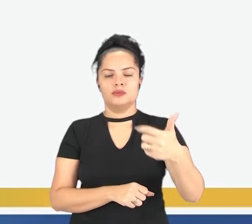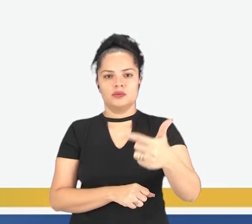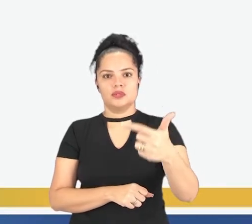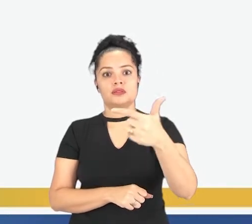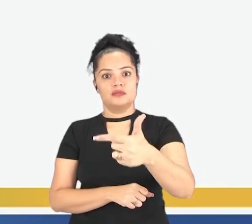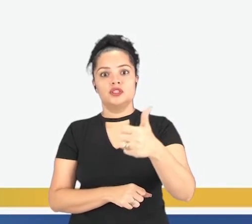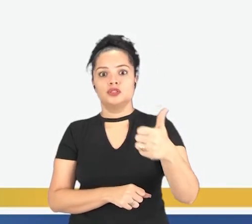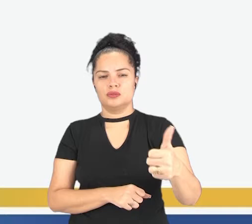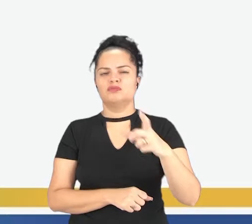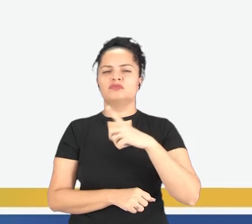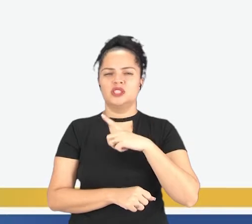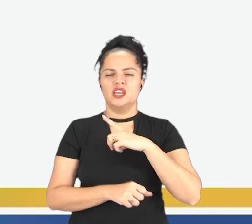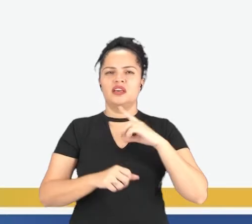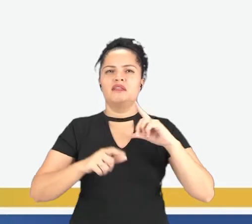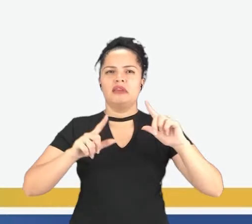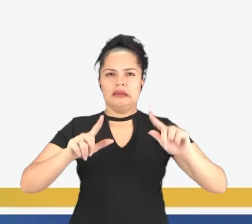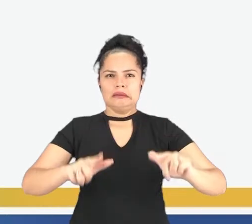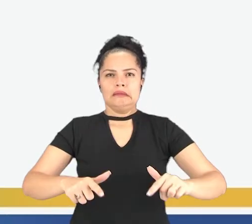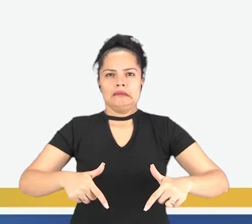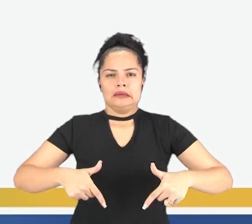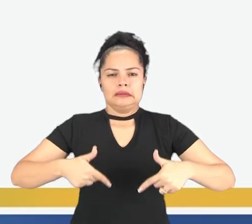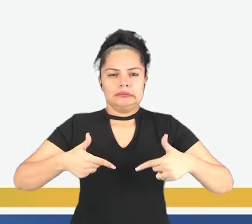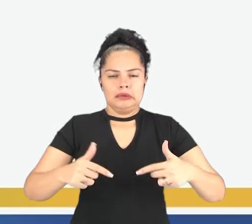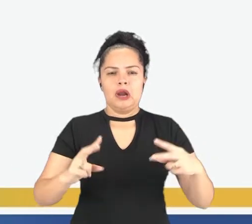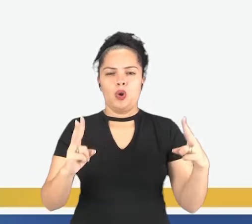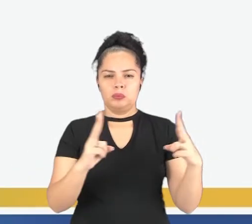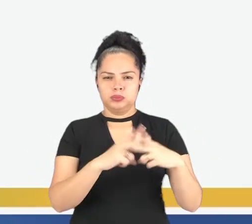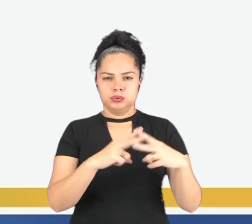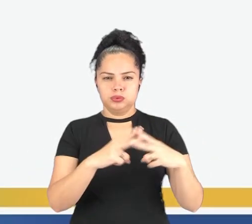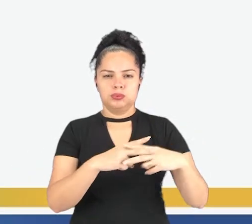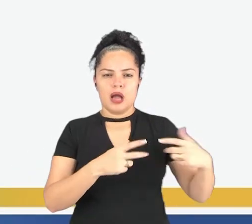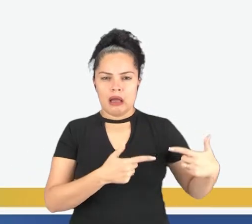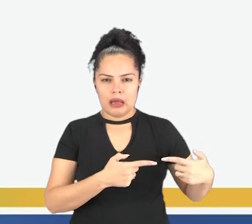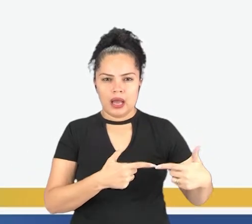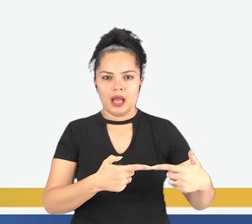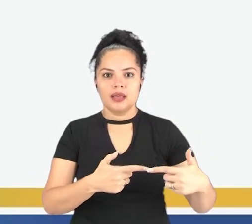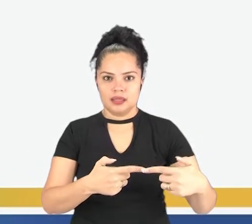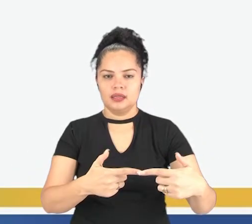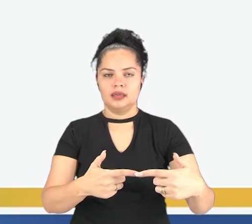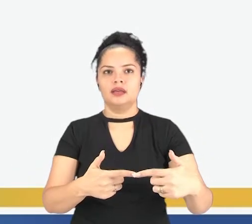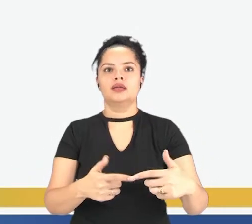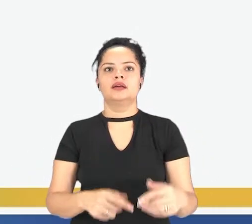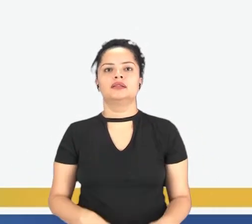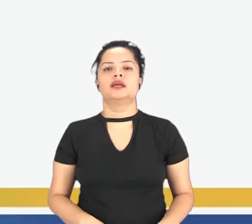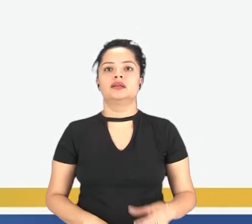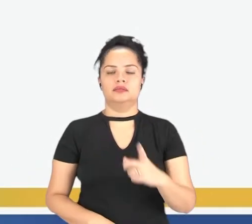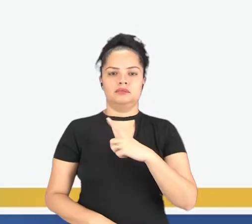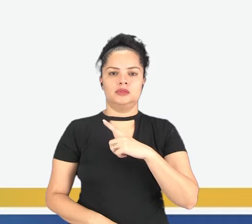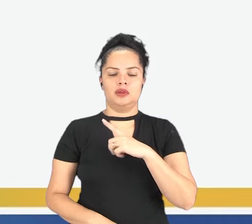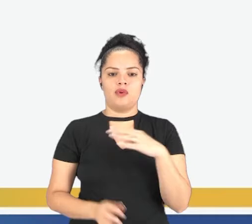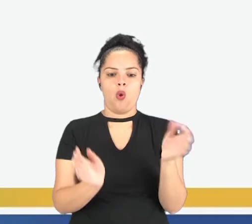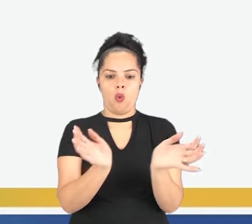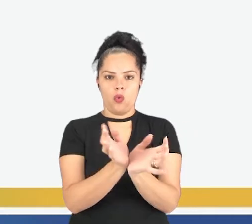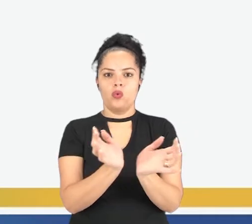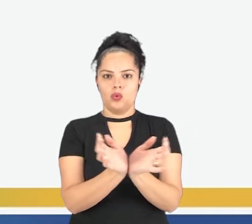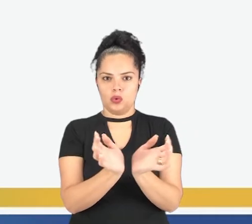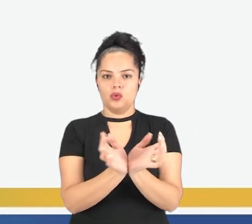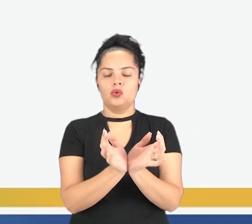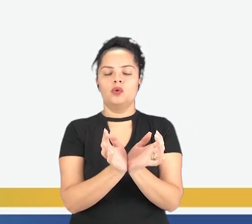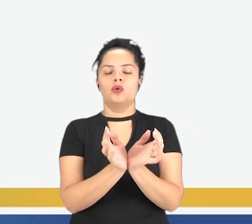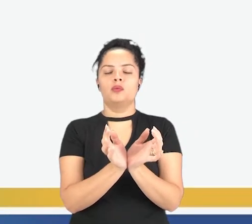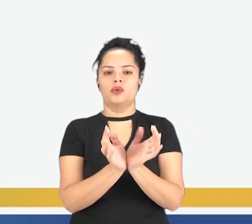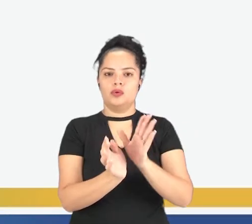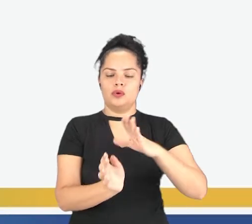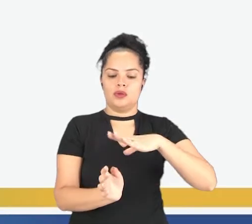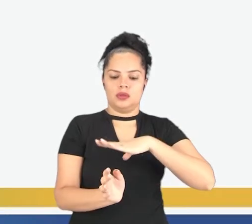maias toltecas, né, de Chichén Itzá. Após uma curta guerra civil, os senhores de várias cidades e famílias